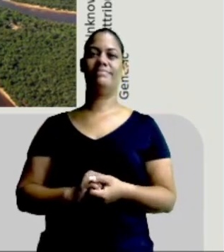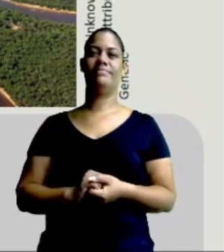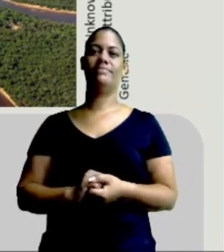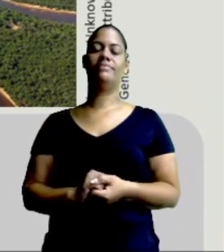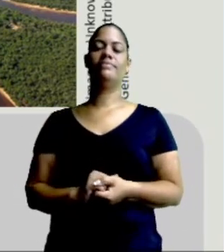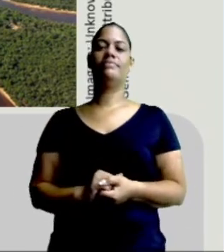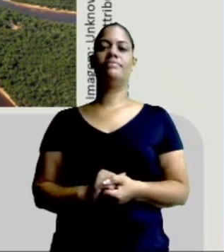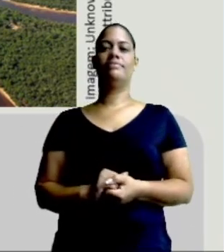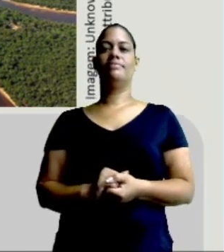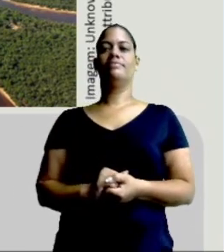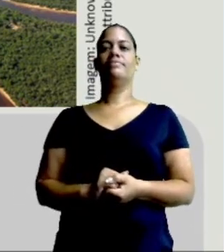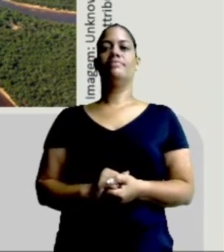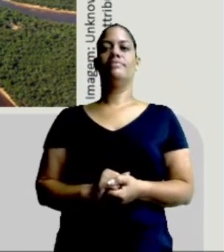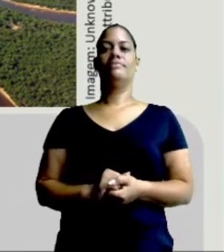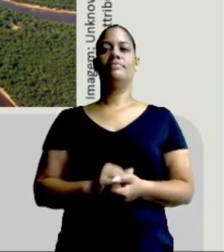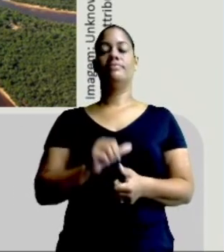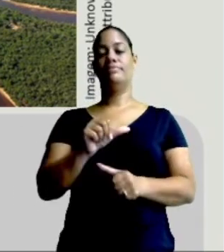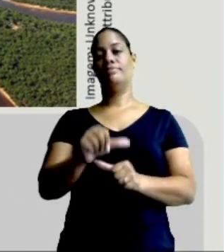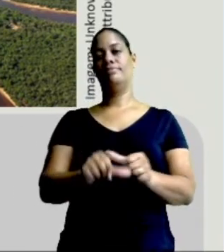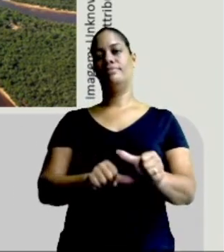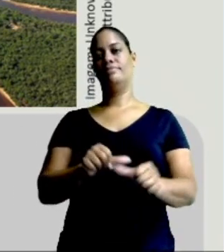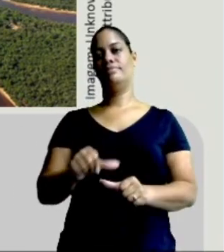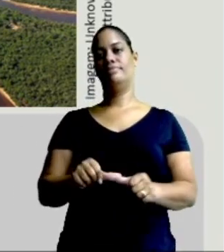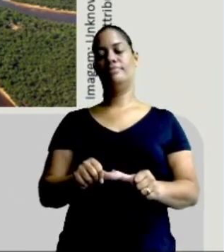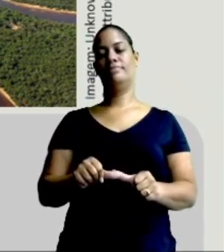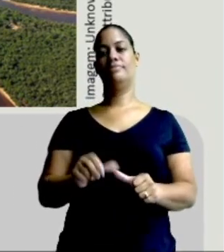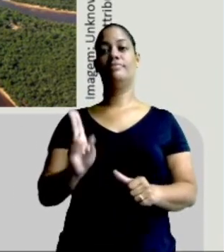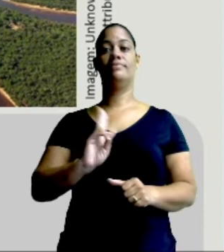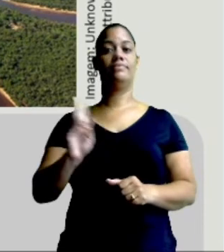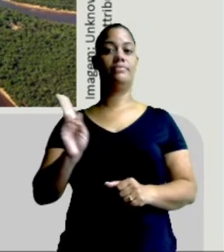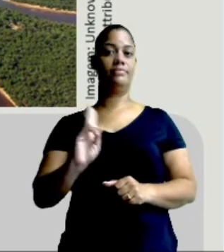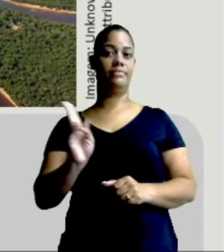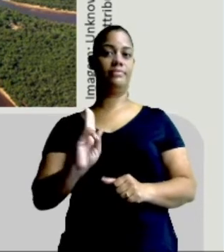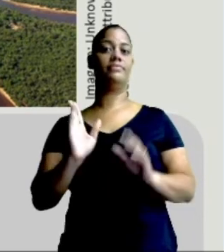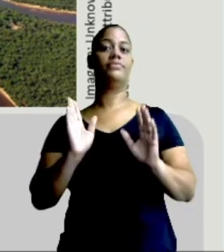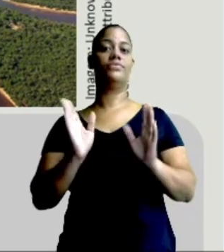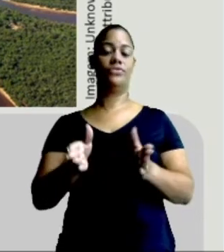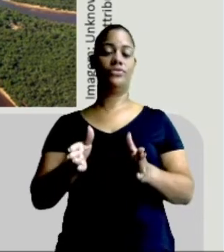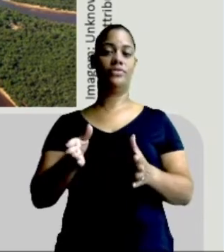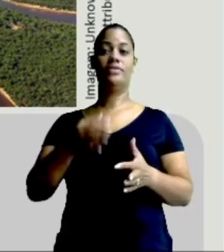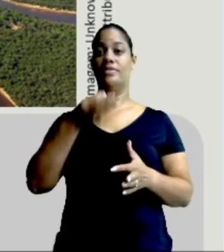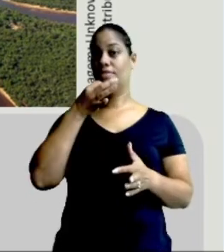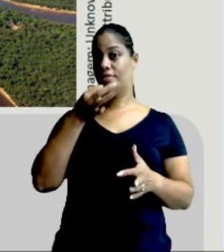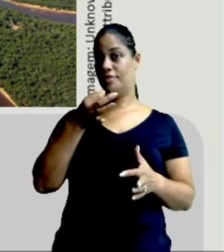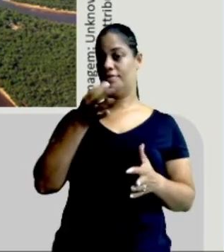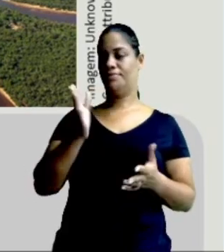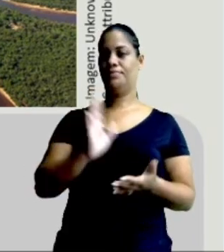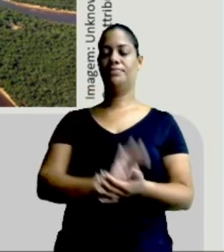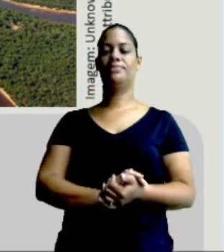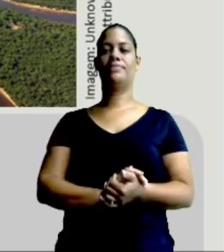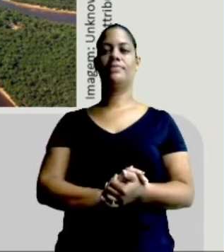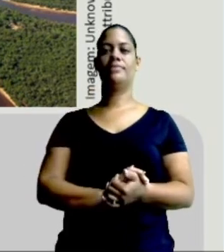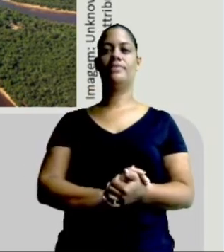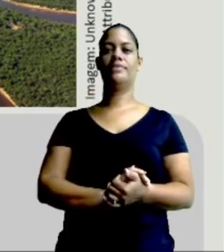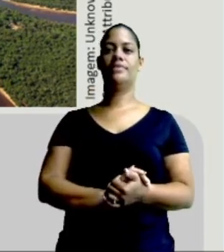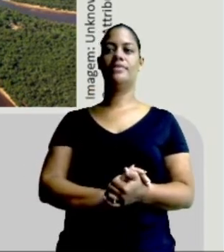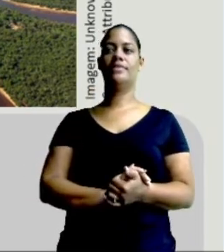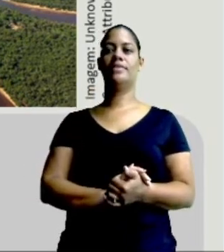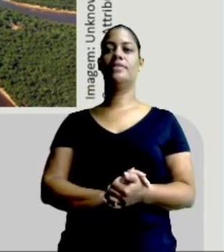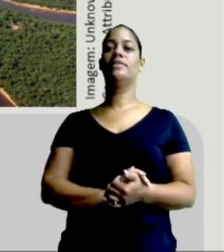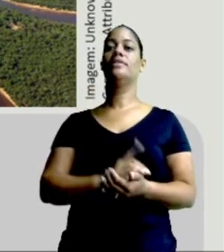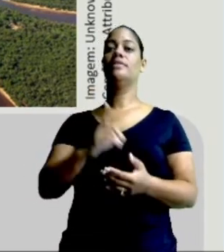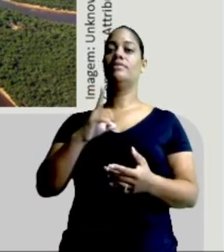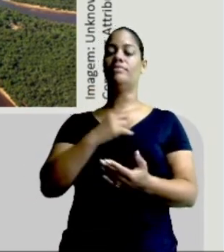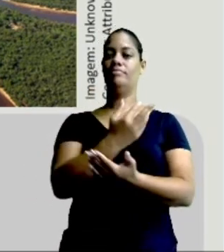vegetação chamado vegetação de transição. E aí o nome, ele já dá uma dica. É uma vegetação que vai